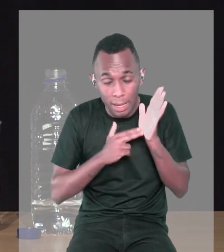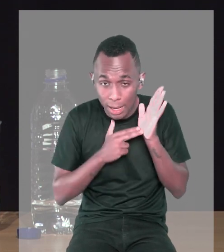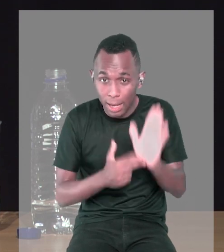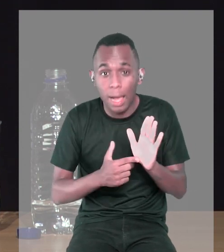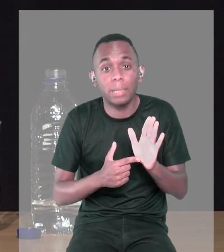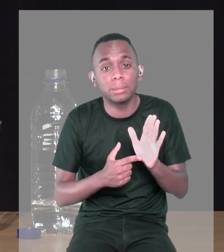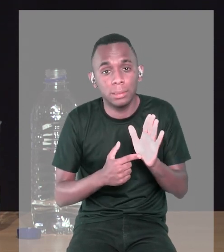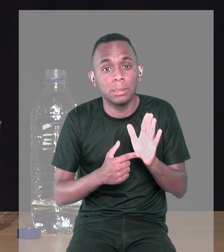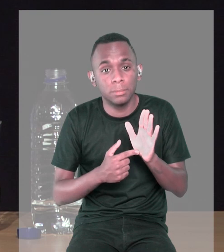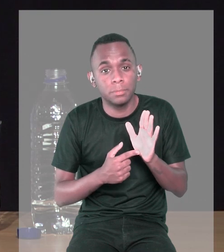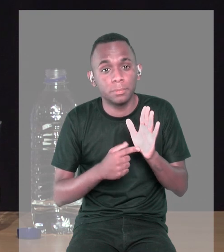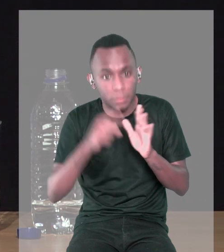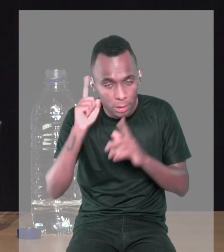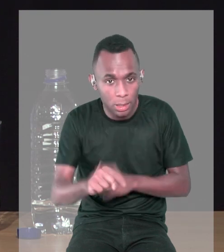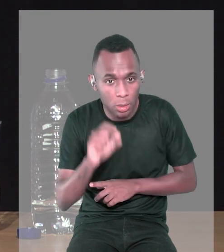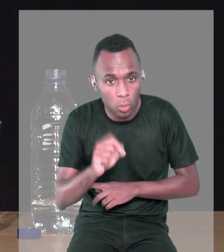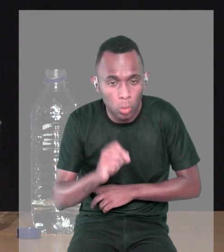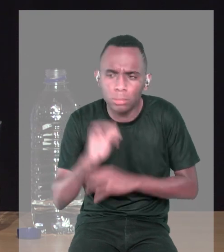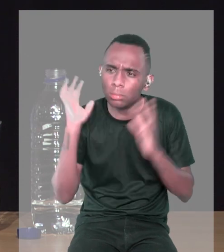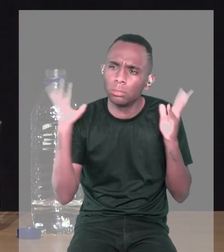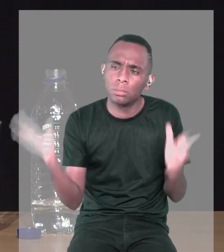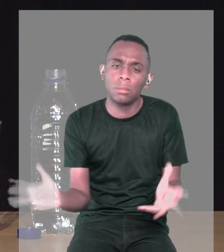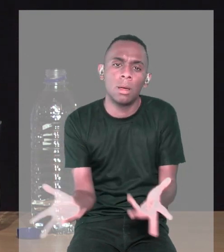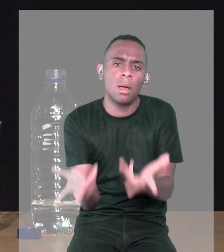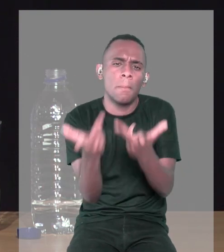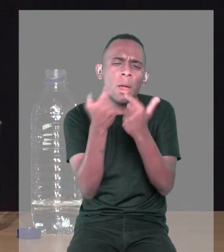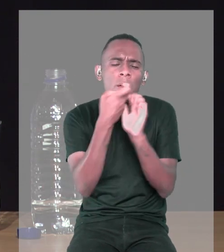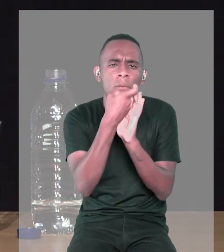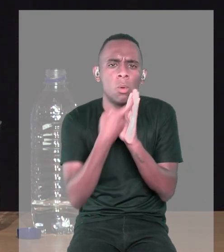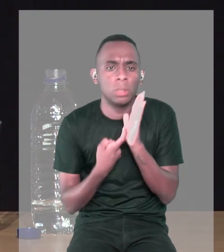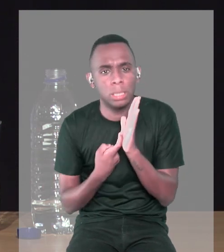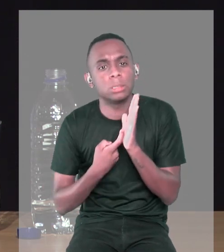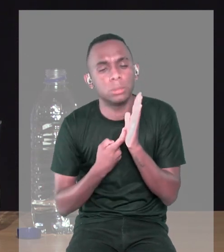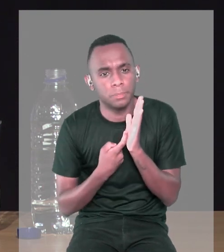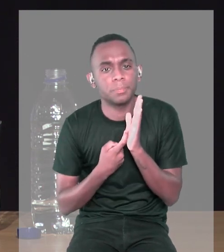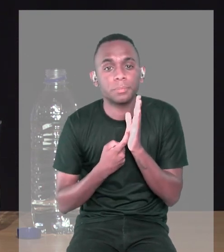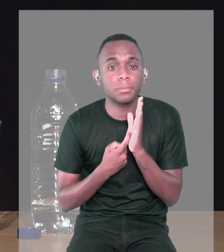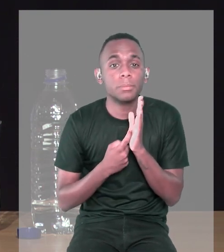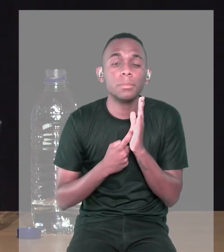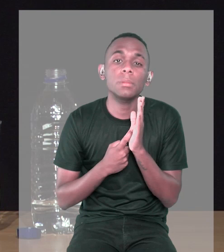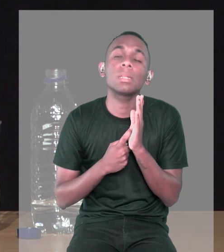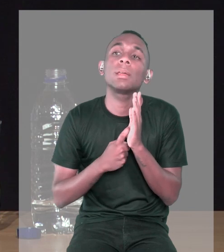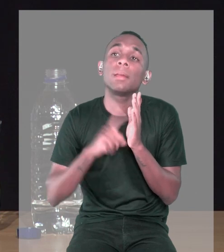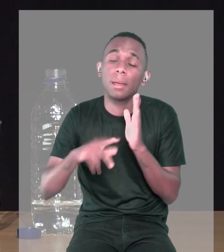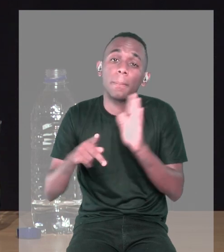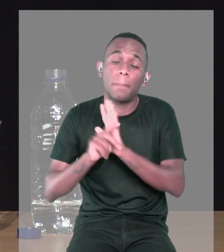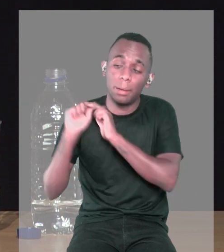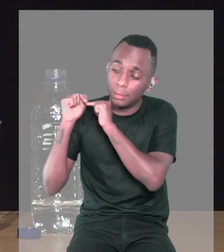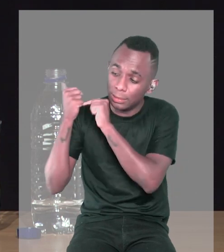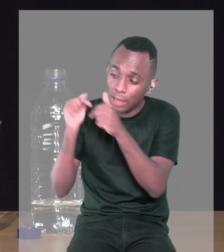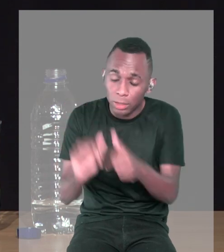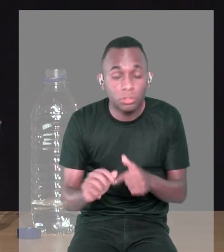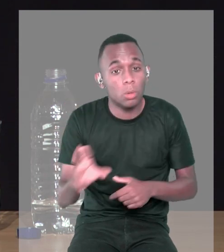texto que pertence à tradição romântica de consideração sobre o amor a outras. Foi